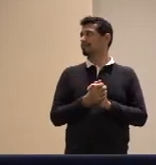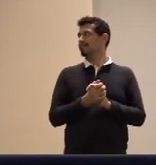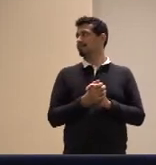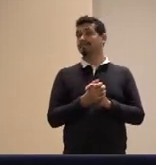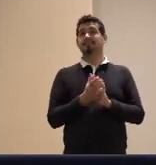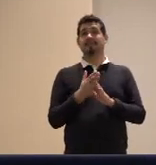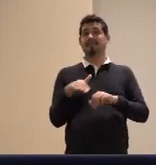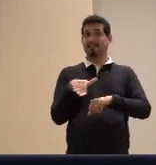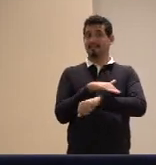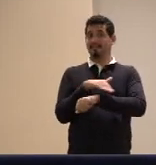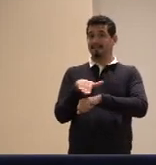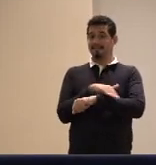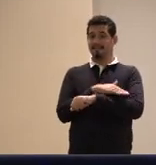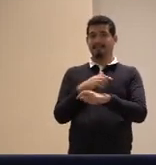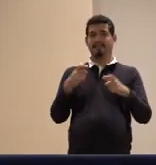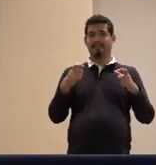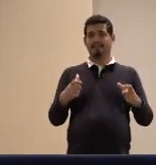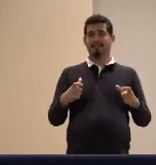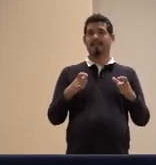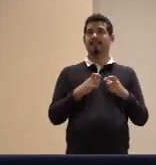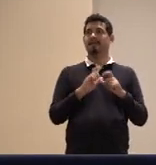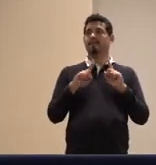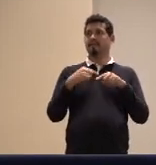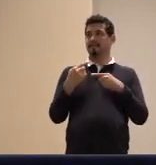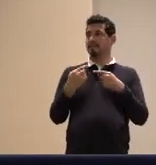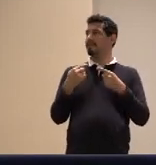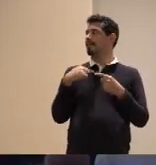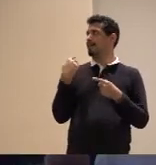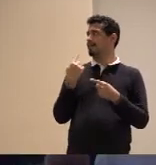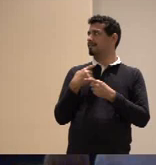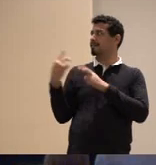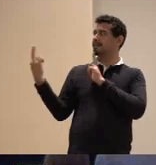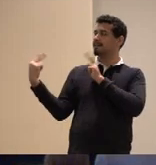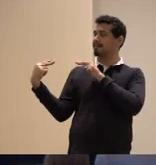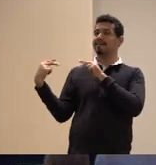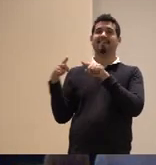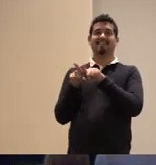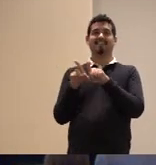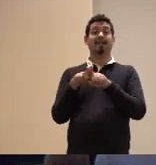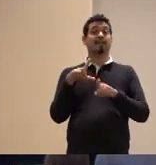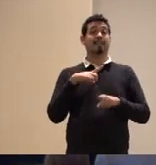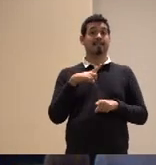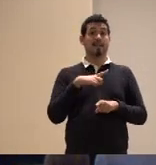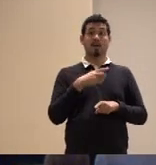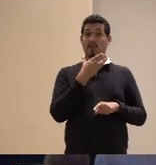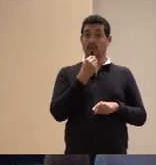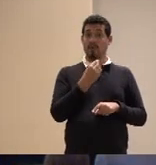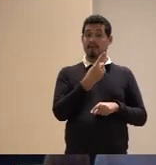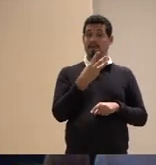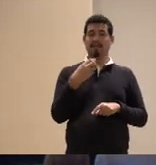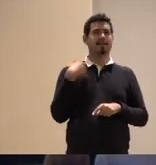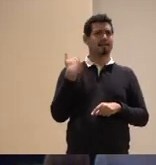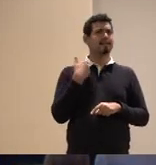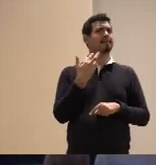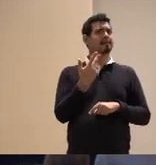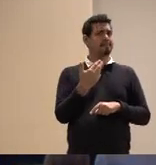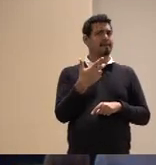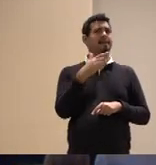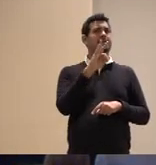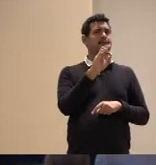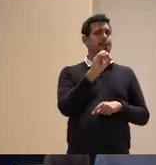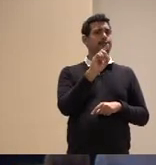Quero o endereço, porque a nossa colega vai falando e nós vamos se olhando. Eu tenho um menino de 13 anos que tem o mesmo laudo, o